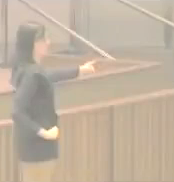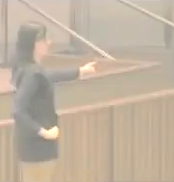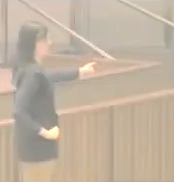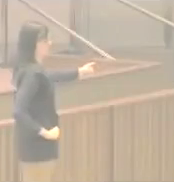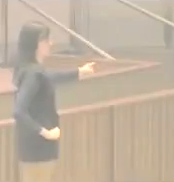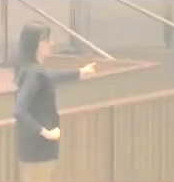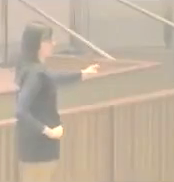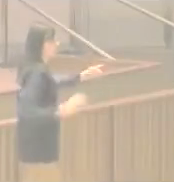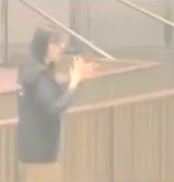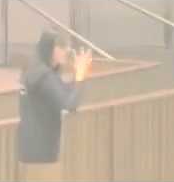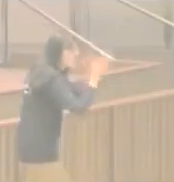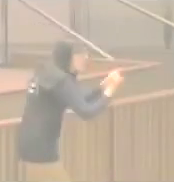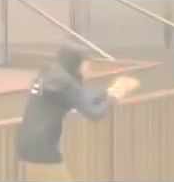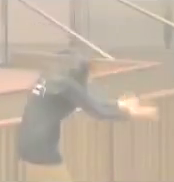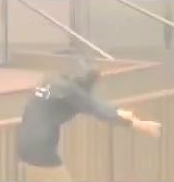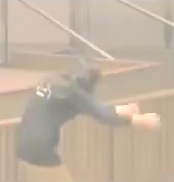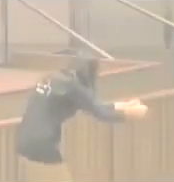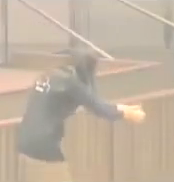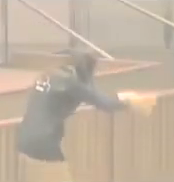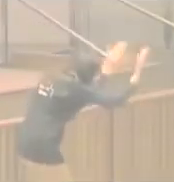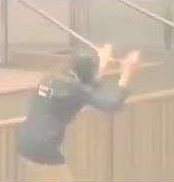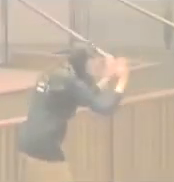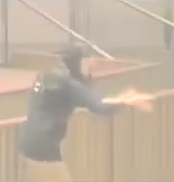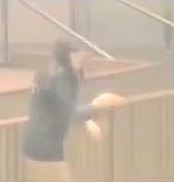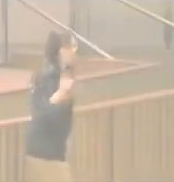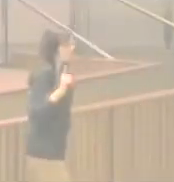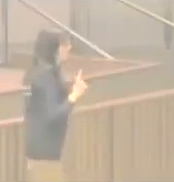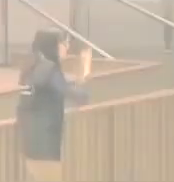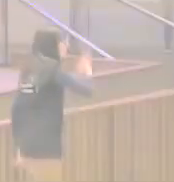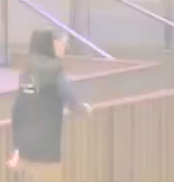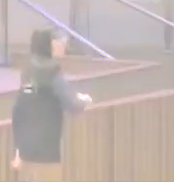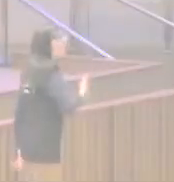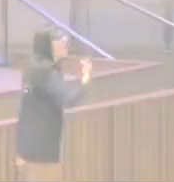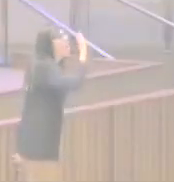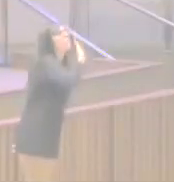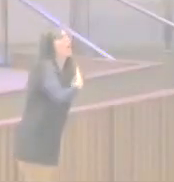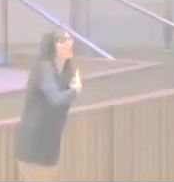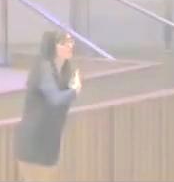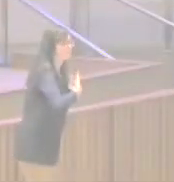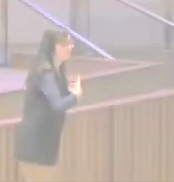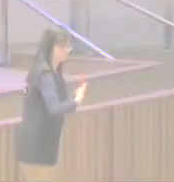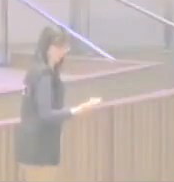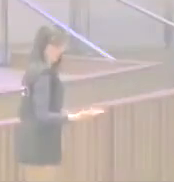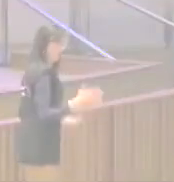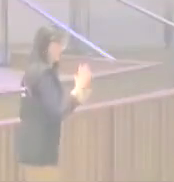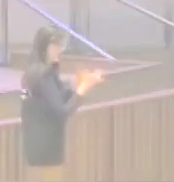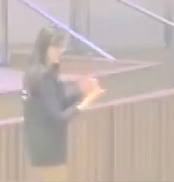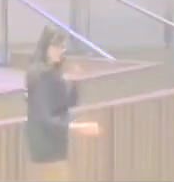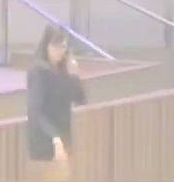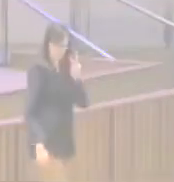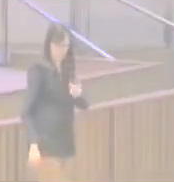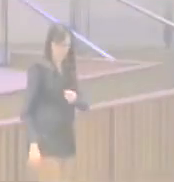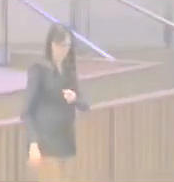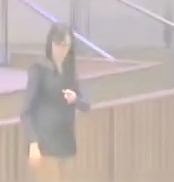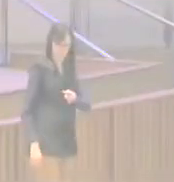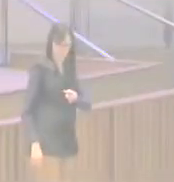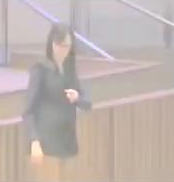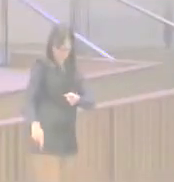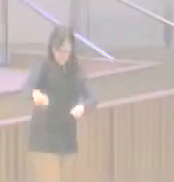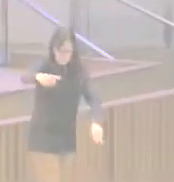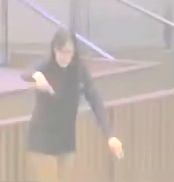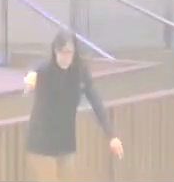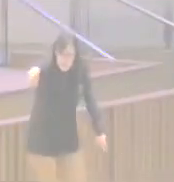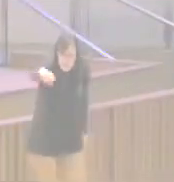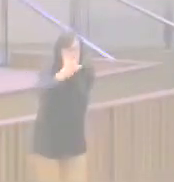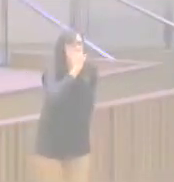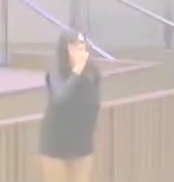Ele tinha acabado de fazer um milagre extraordinário. E aí Jesus olhou para eles e disse assim: para vocês não